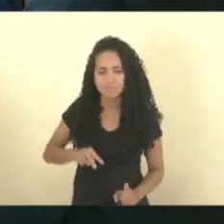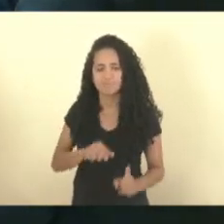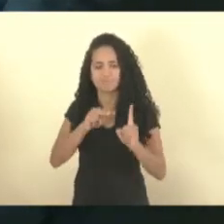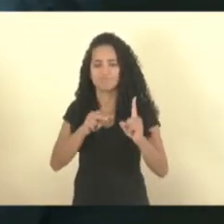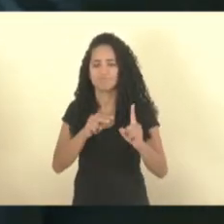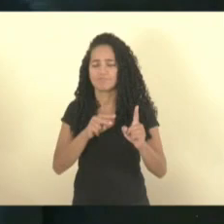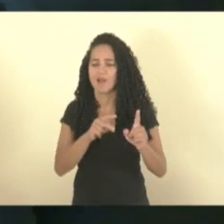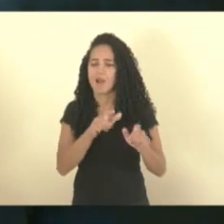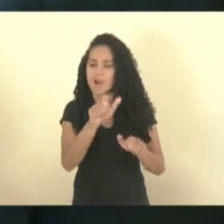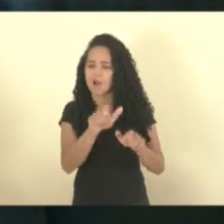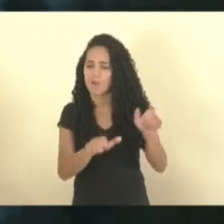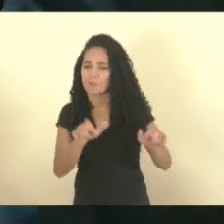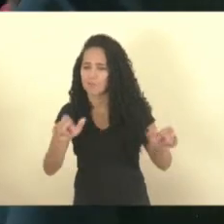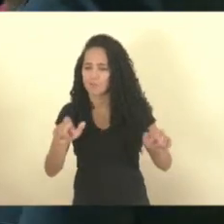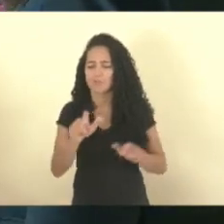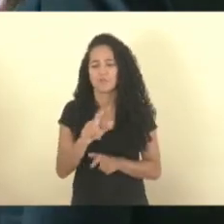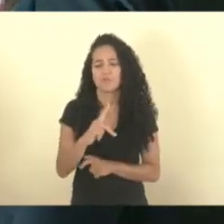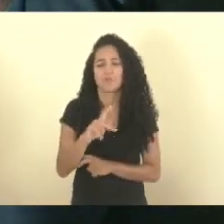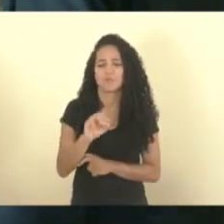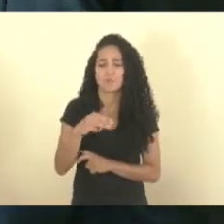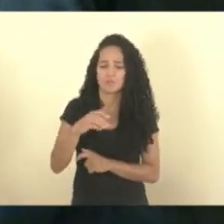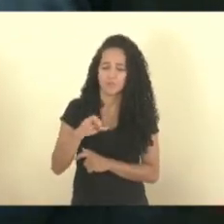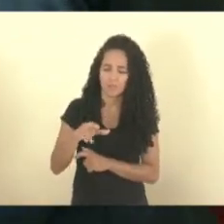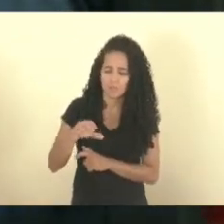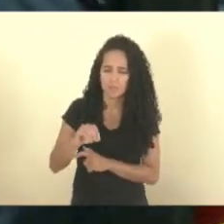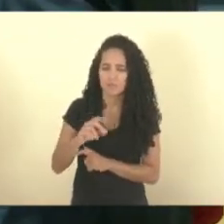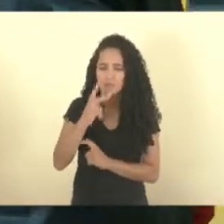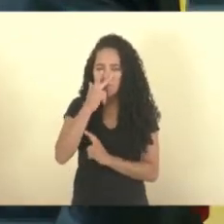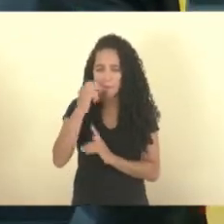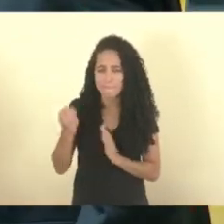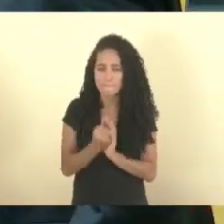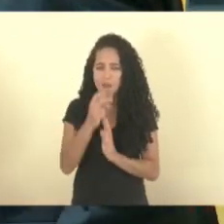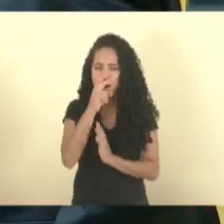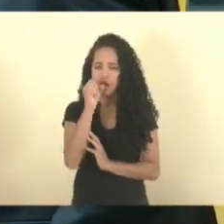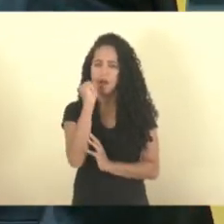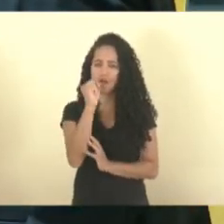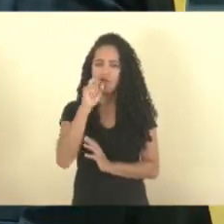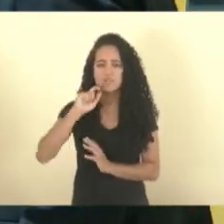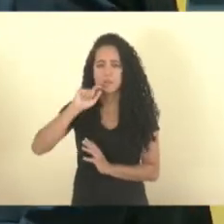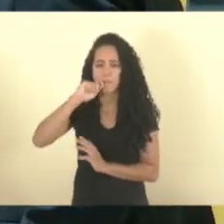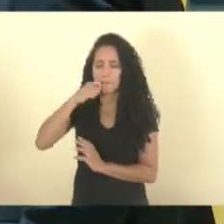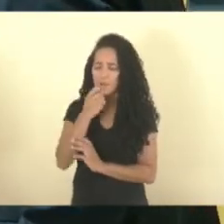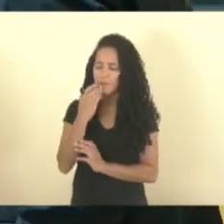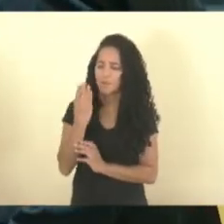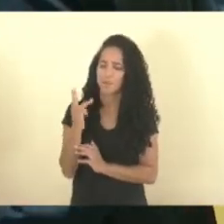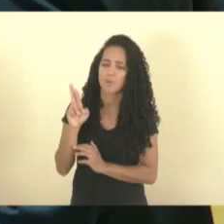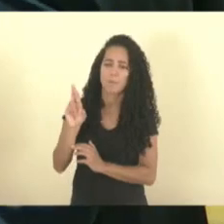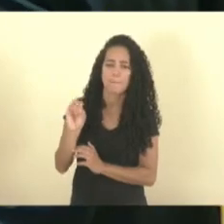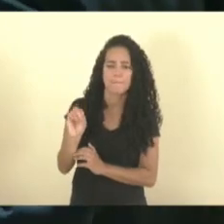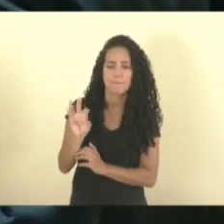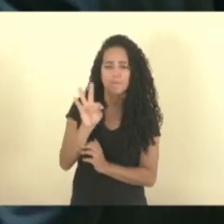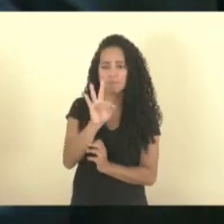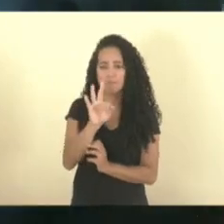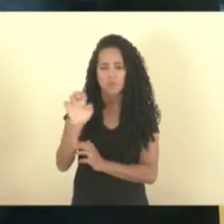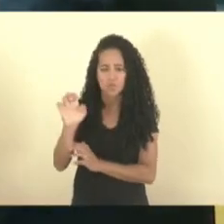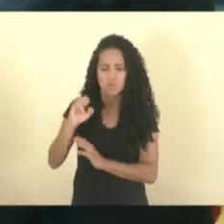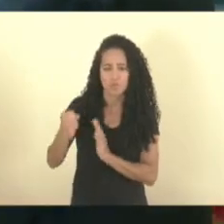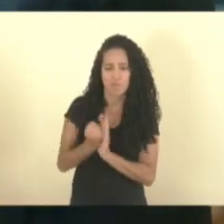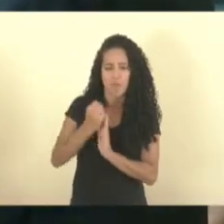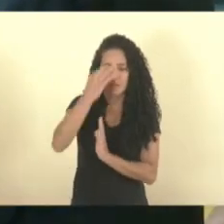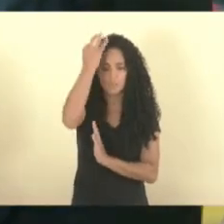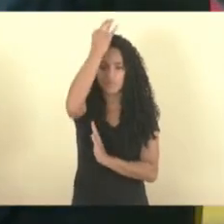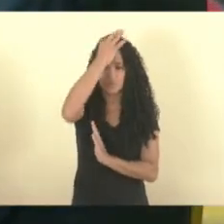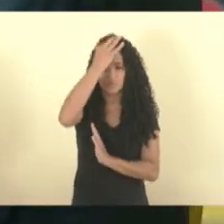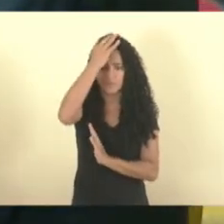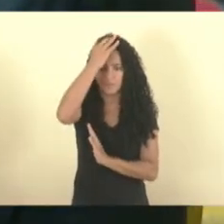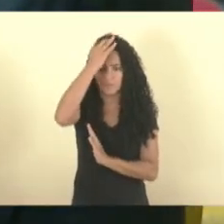ao Pão Brote, que é um símbolo forte do povo pomerano no estado do Espírito Santo e é um marco na cultura capixaba, porque podemos dizer